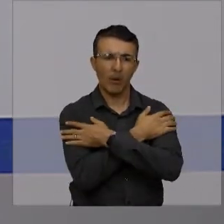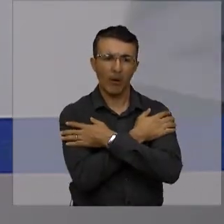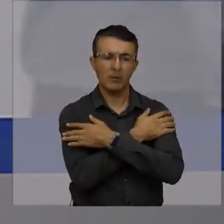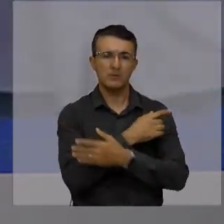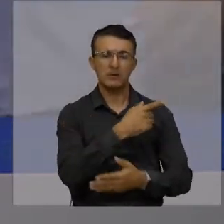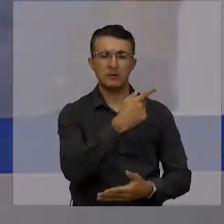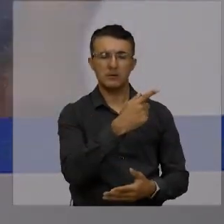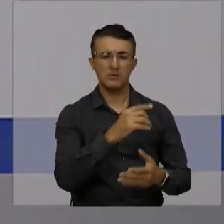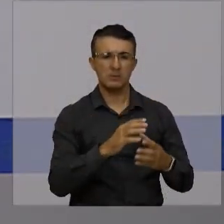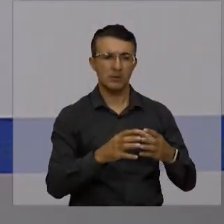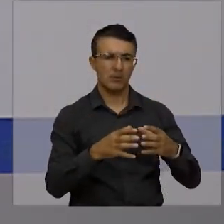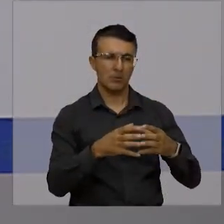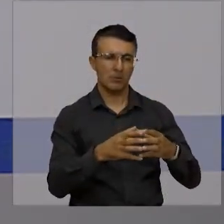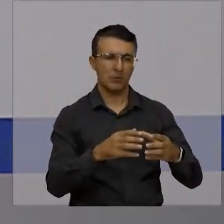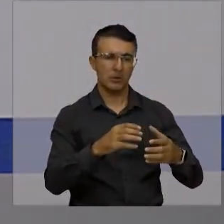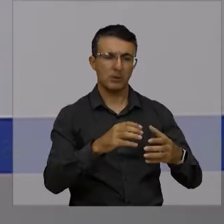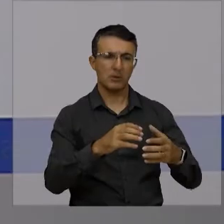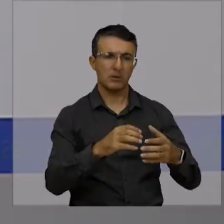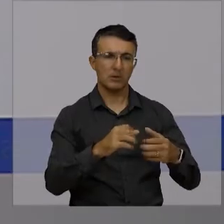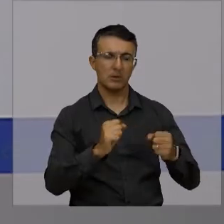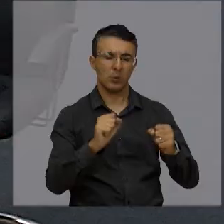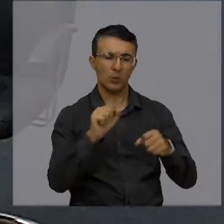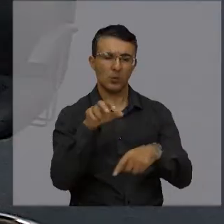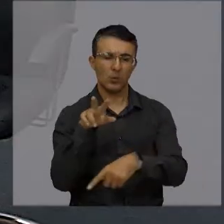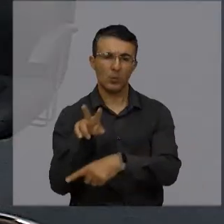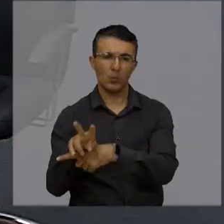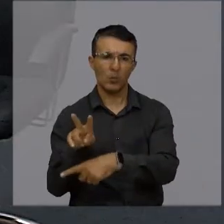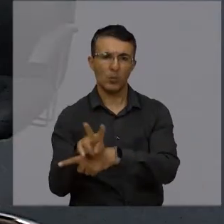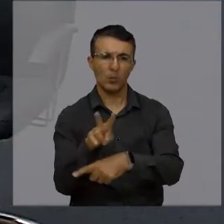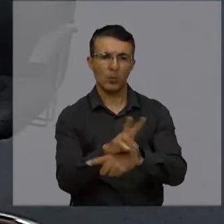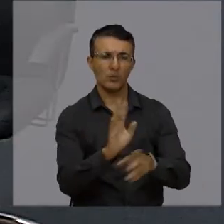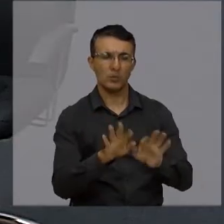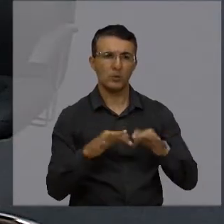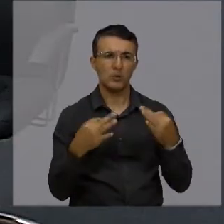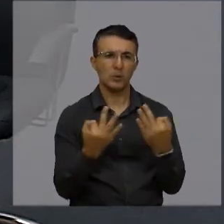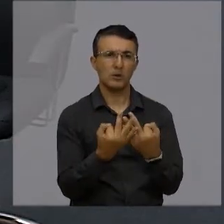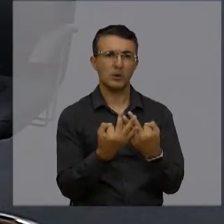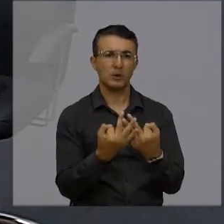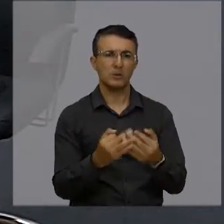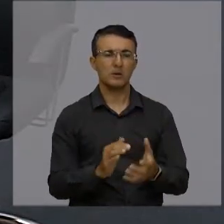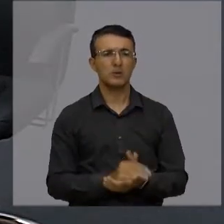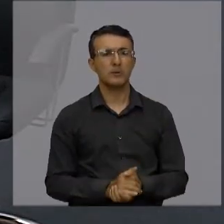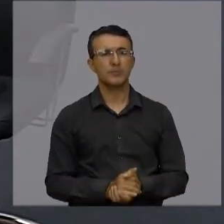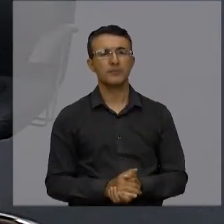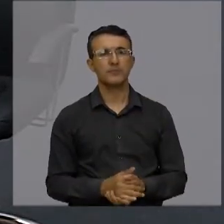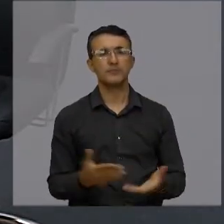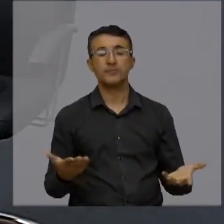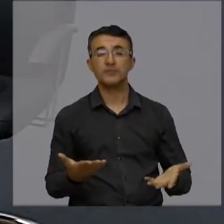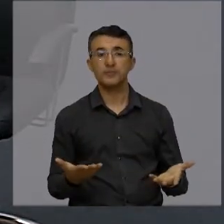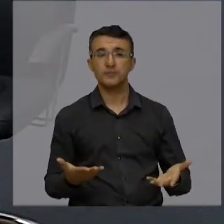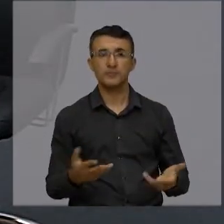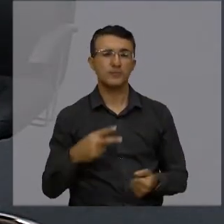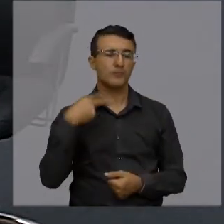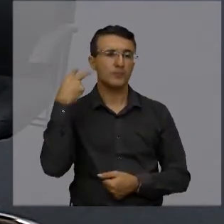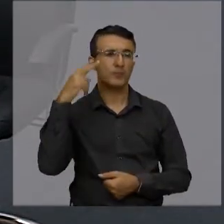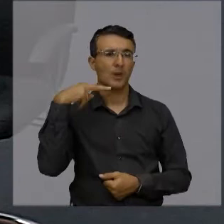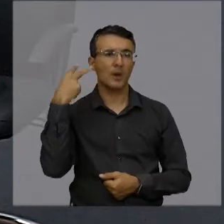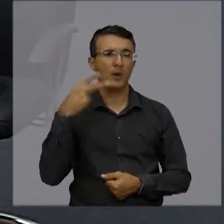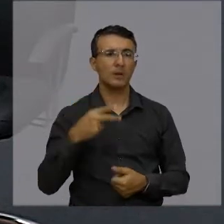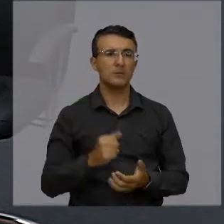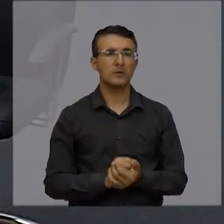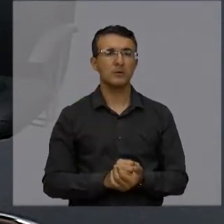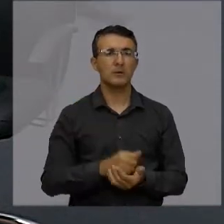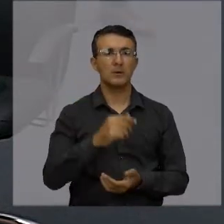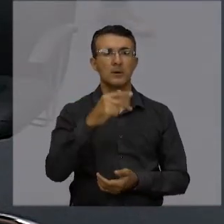cuida muito bem de nossas famílias. Na sequência, com a palavra o vereador